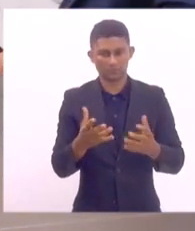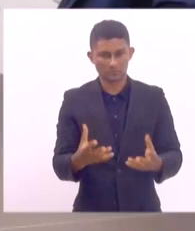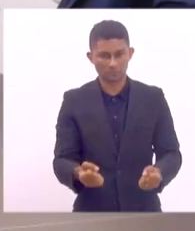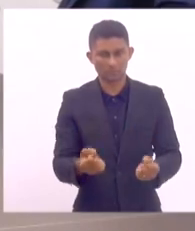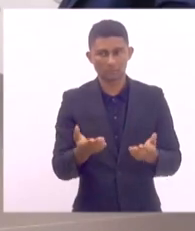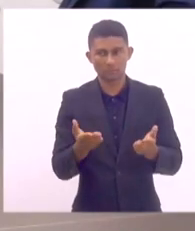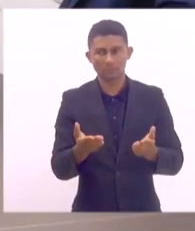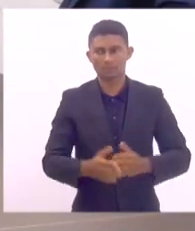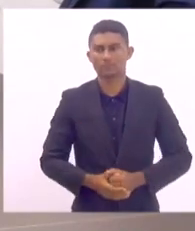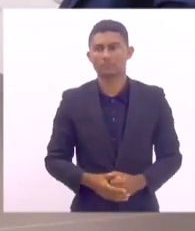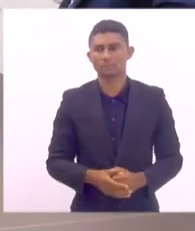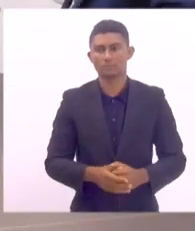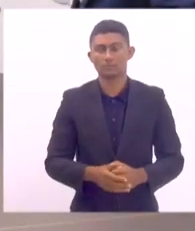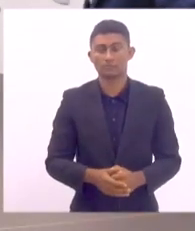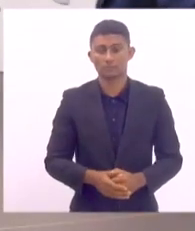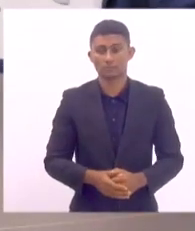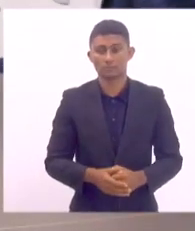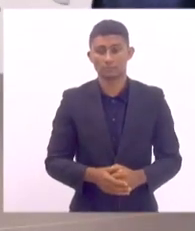Eu preciso ir.